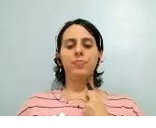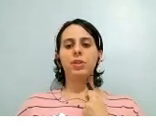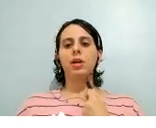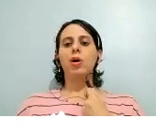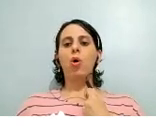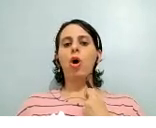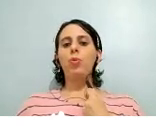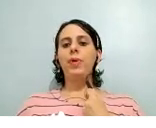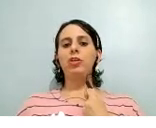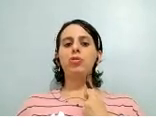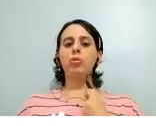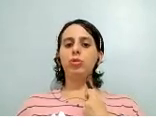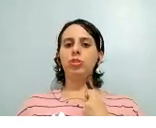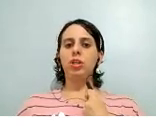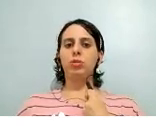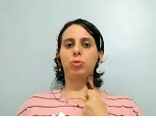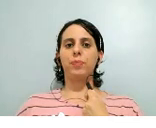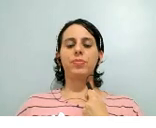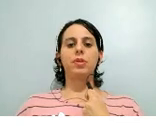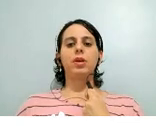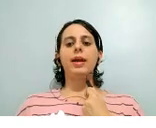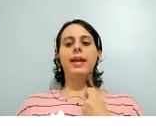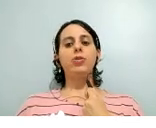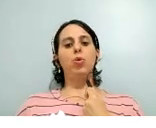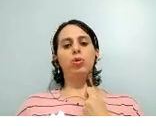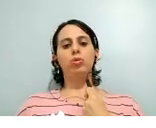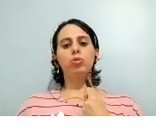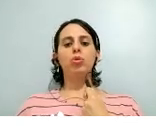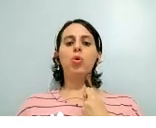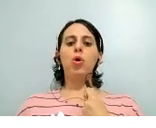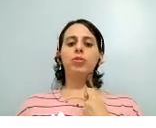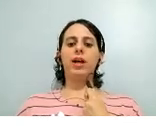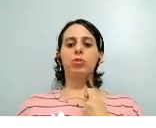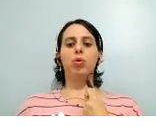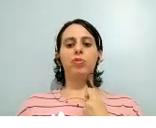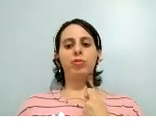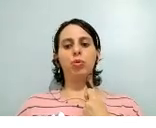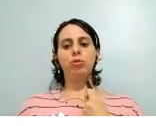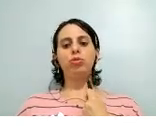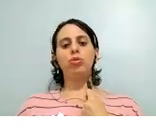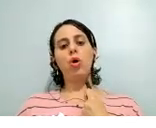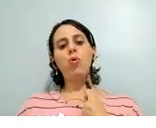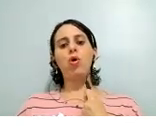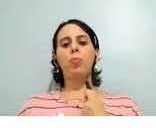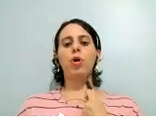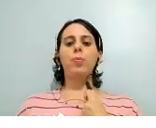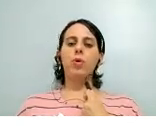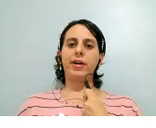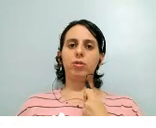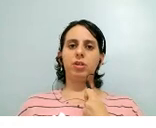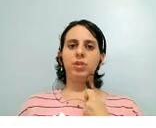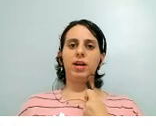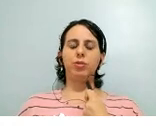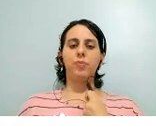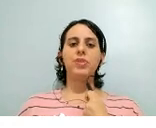vetor, comumente um mosquito. Em outros, o contato com fluidos ou com o próprio